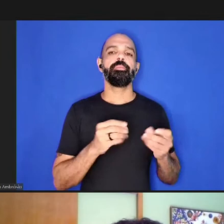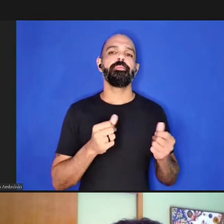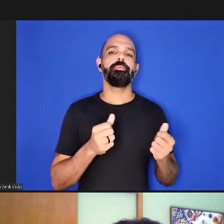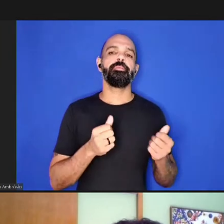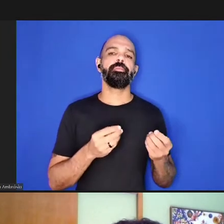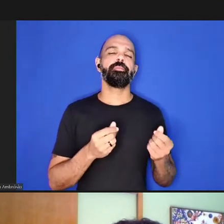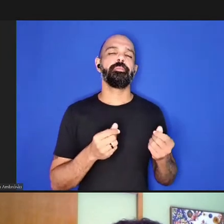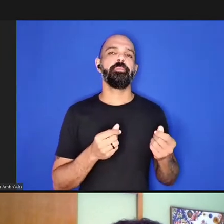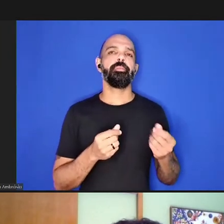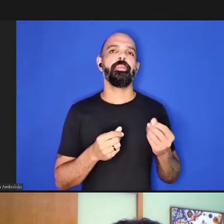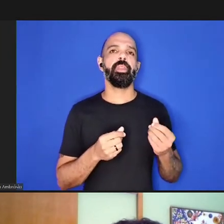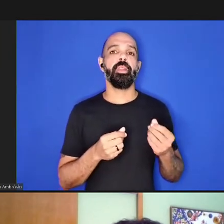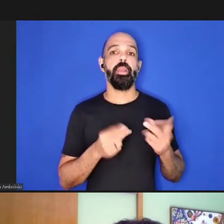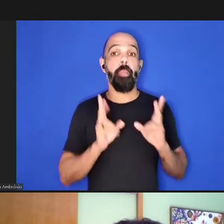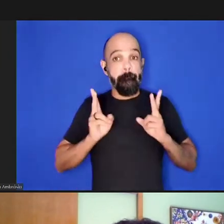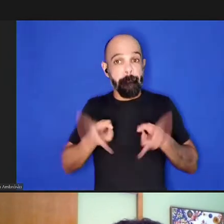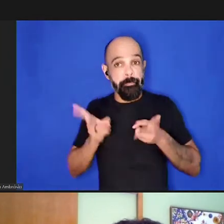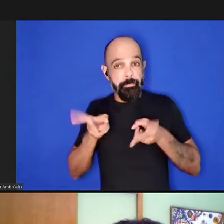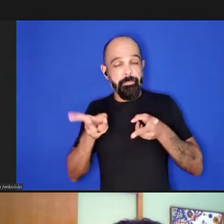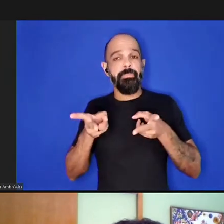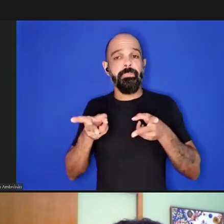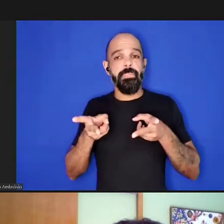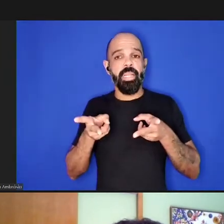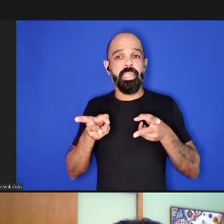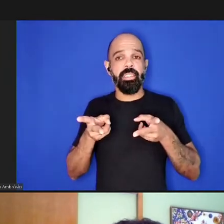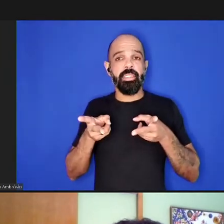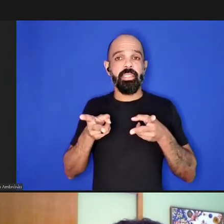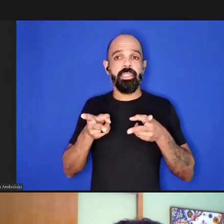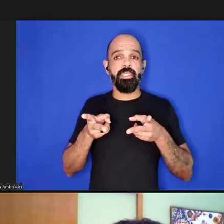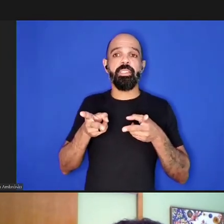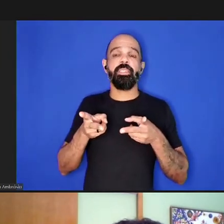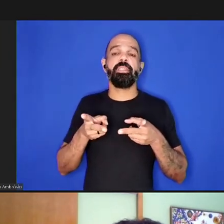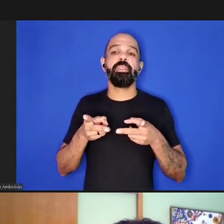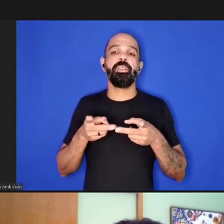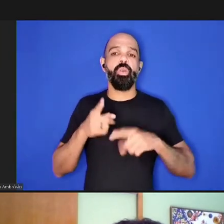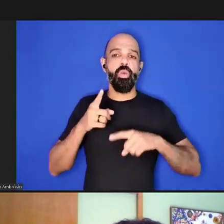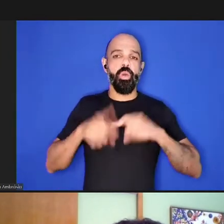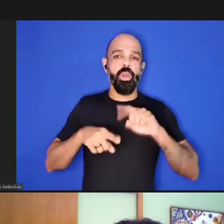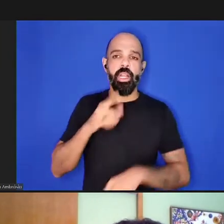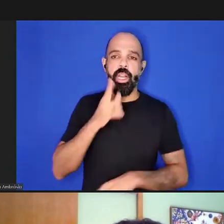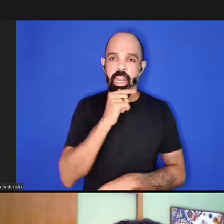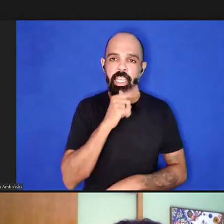para manter e para manter os fluidos para conservação.